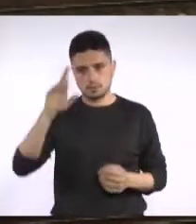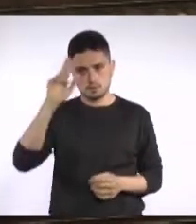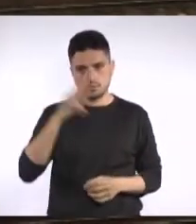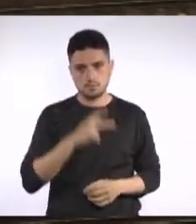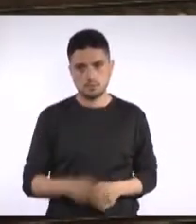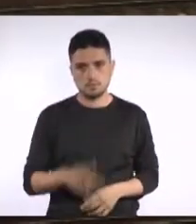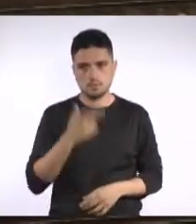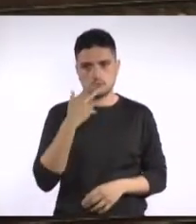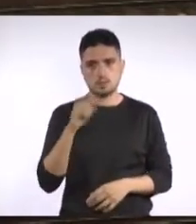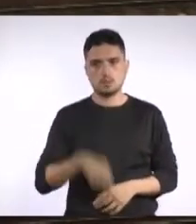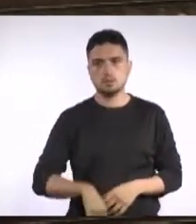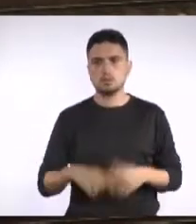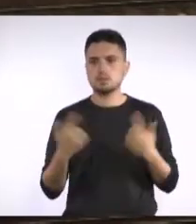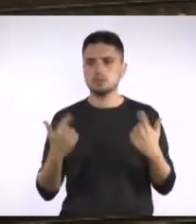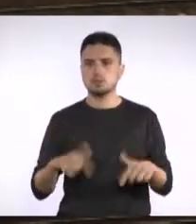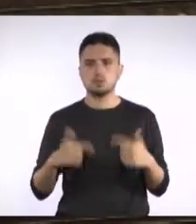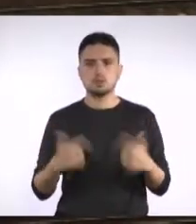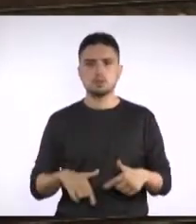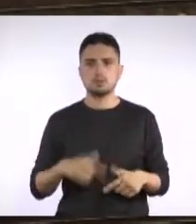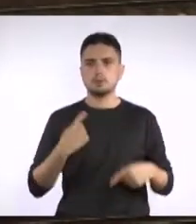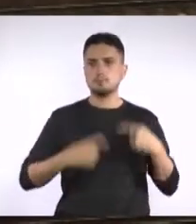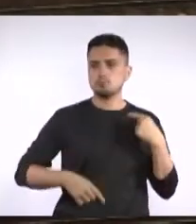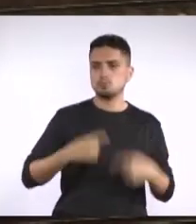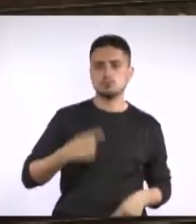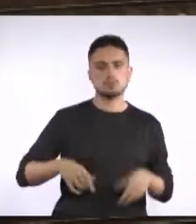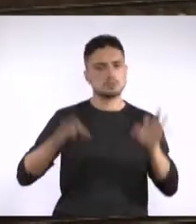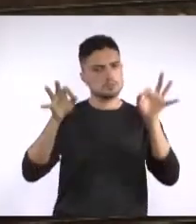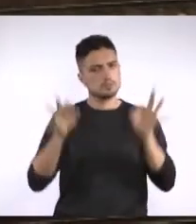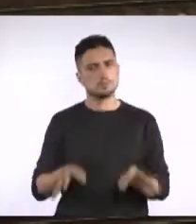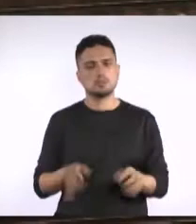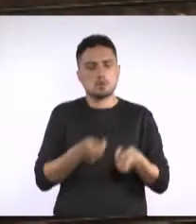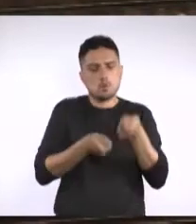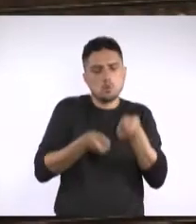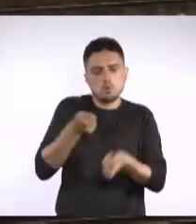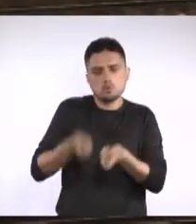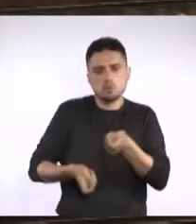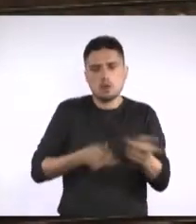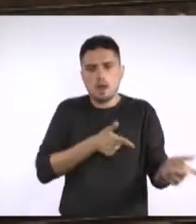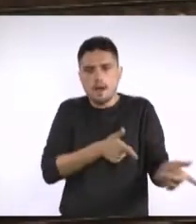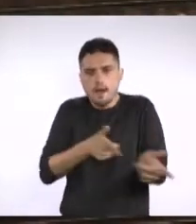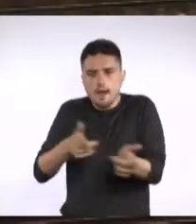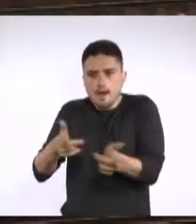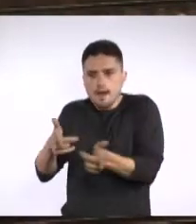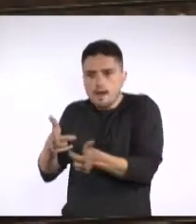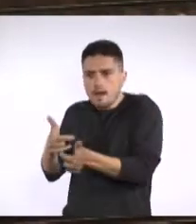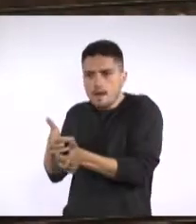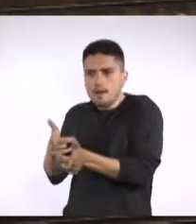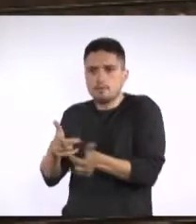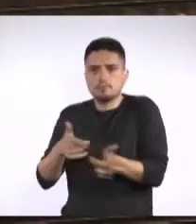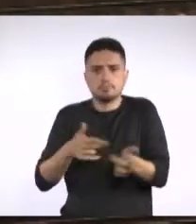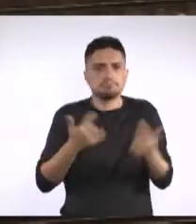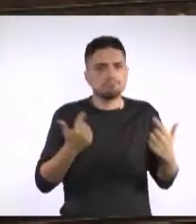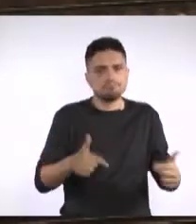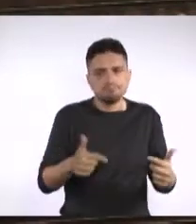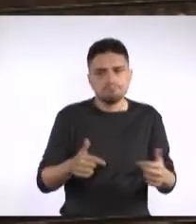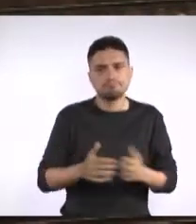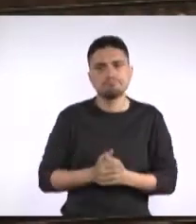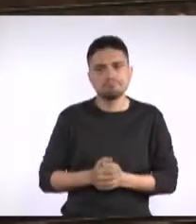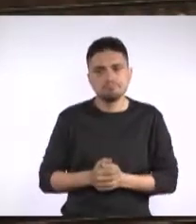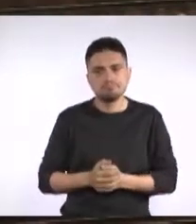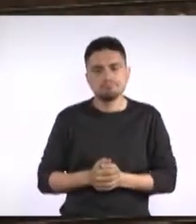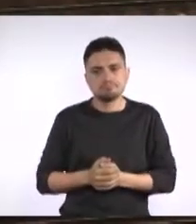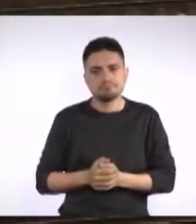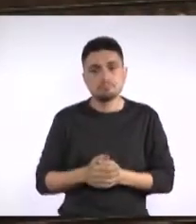falar que não há uma política concreta de controle de armas e munições no estado do Rio de Janeiro. Então,